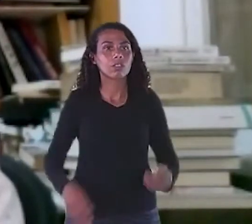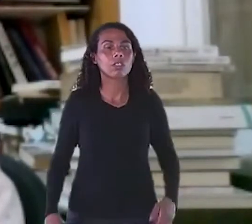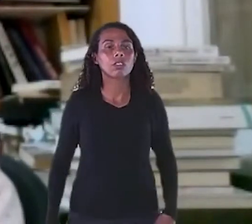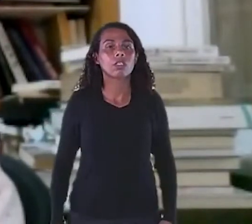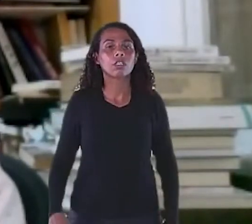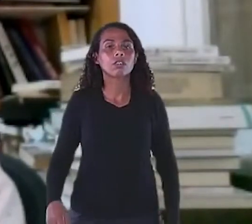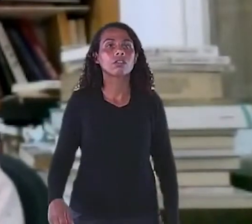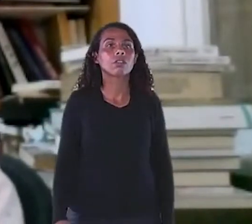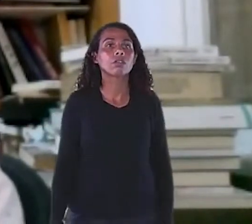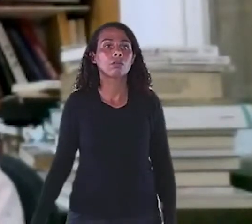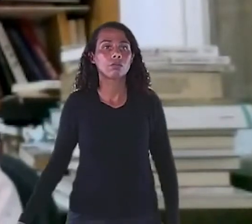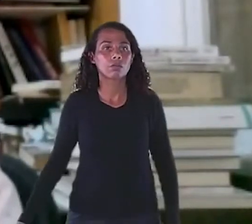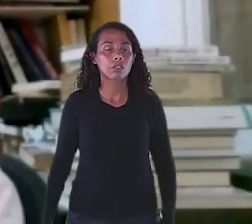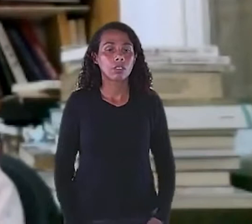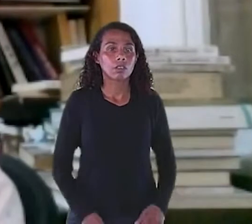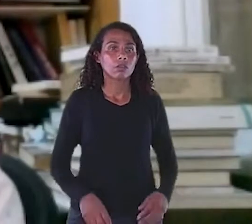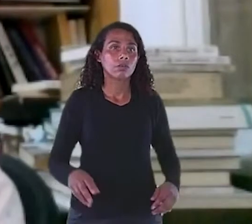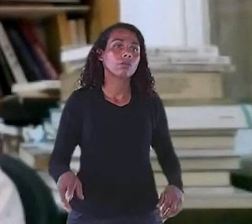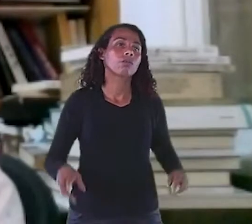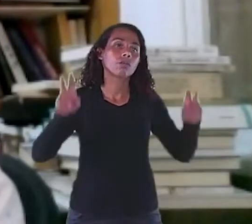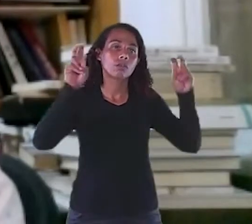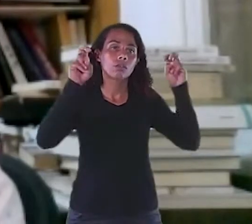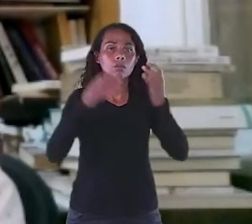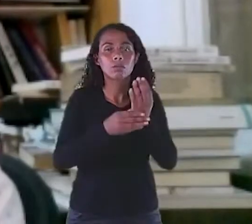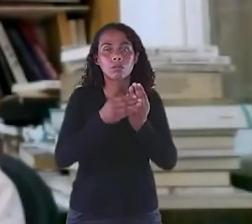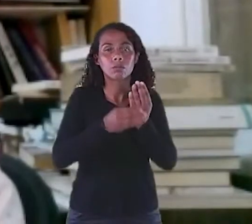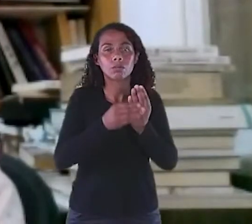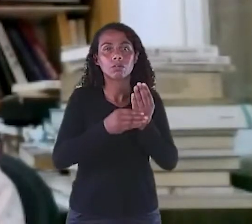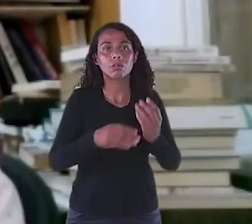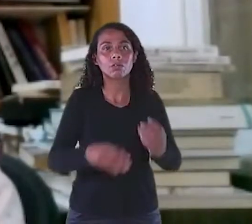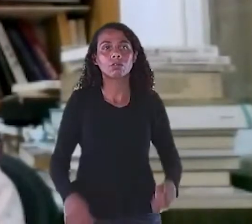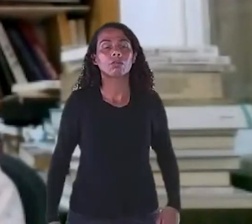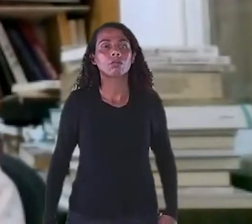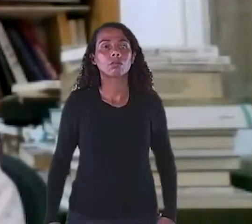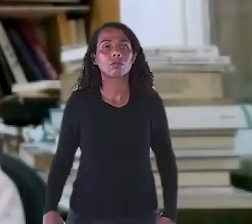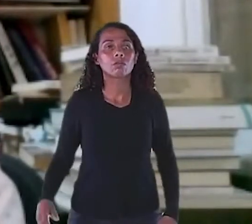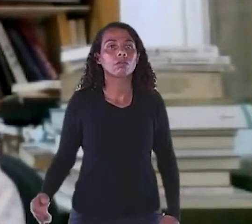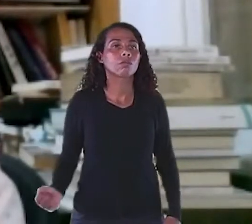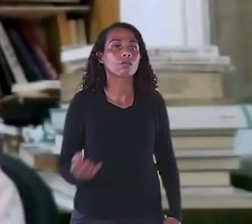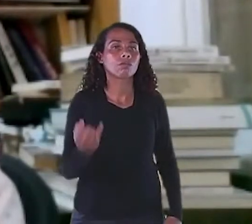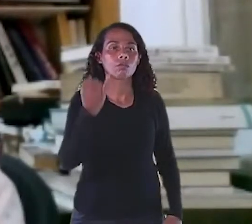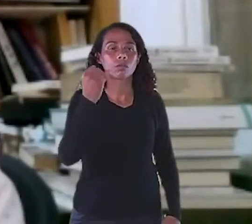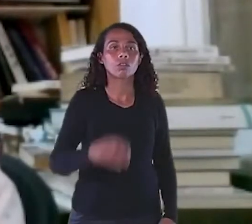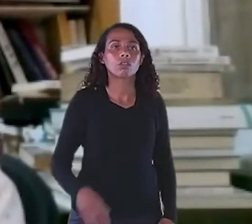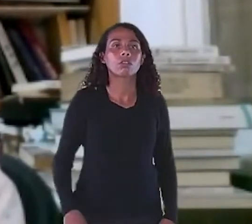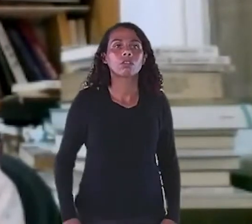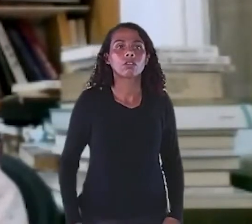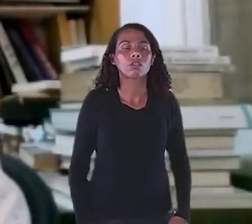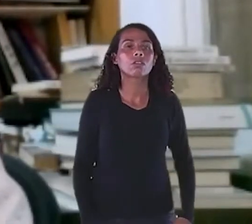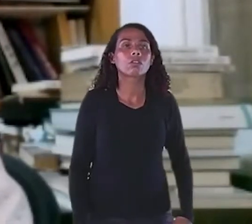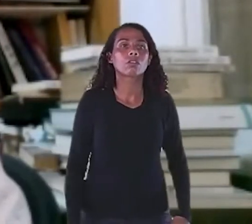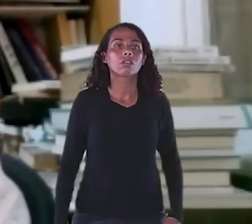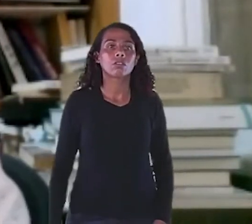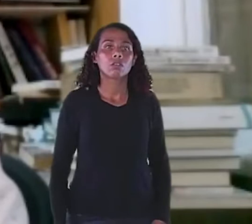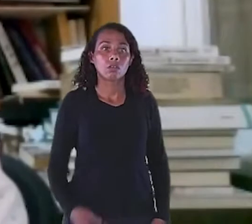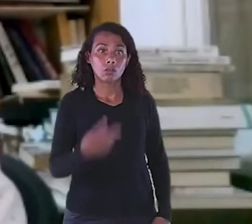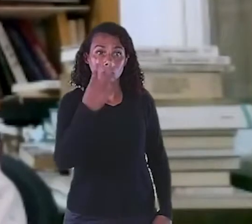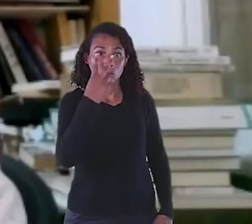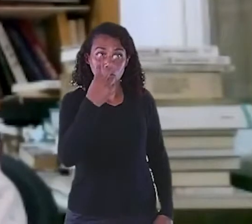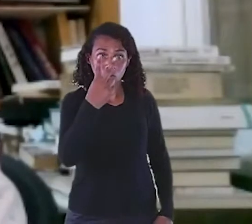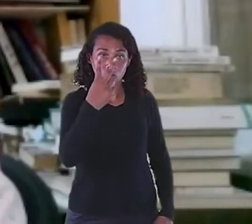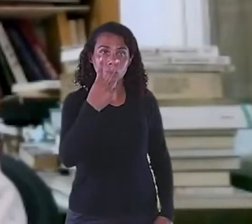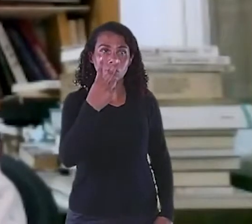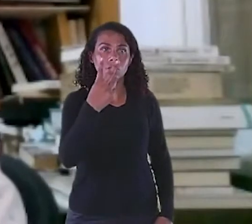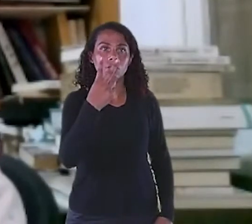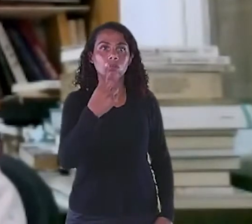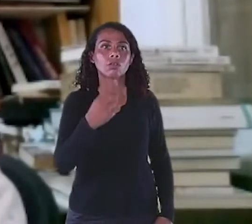hoje, chama-se Ivan Ângelo. Ivan Ângelo, quando eu li um livro chamado Duas Faces, tem 7 contos do Ivan